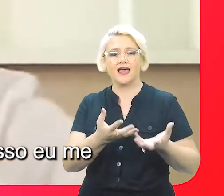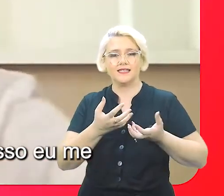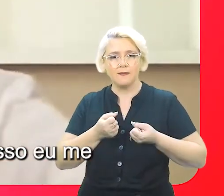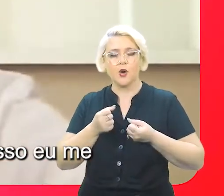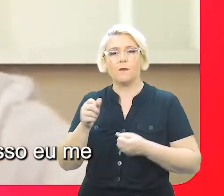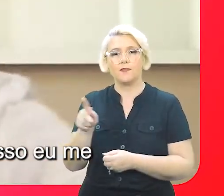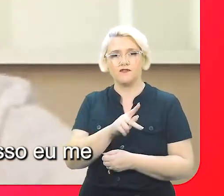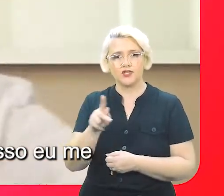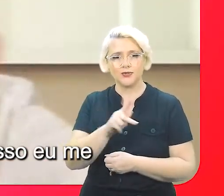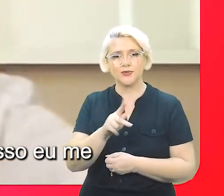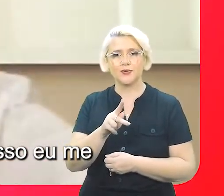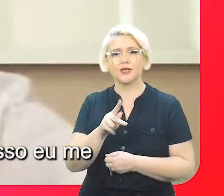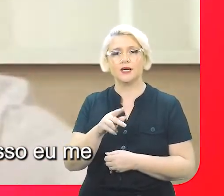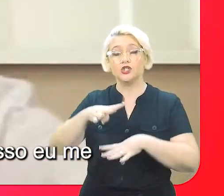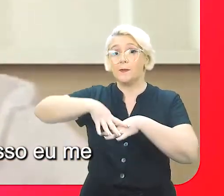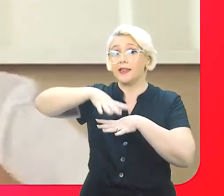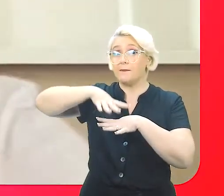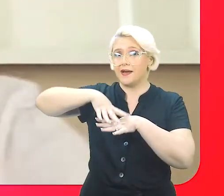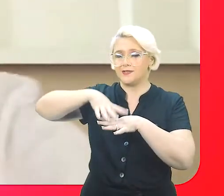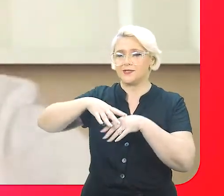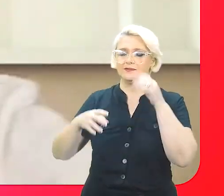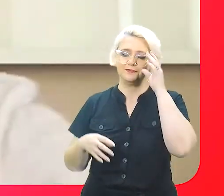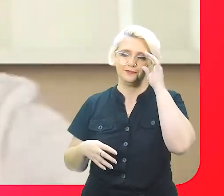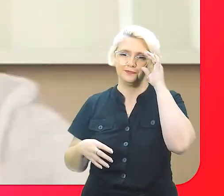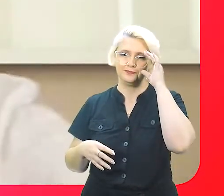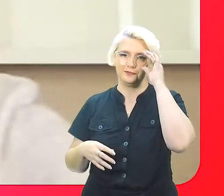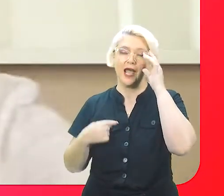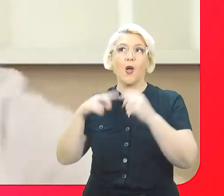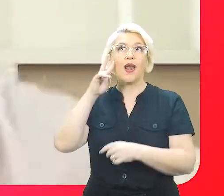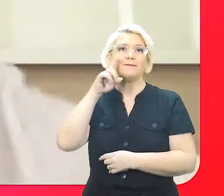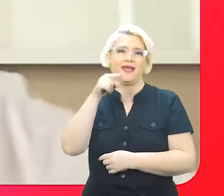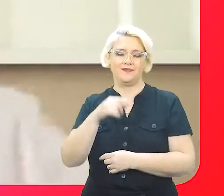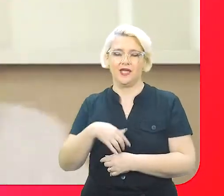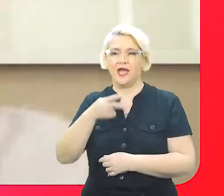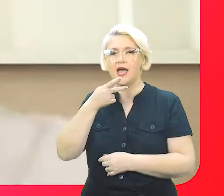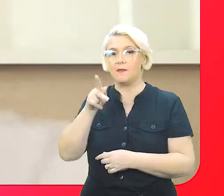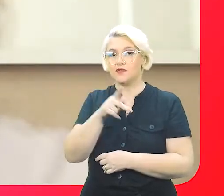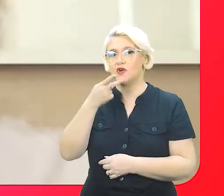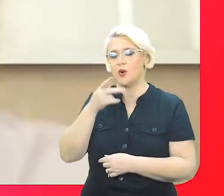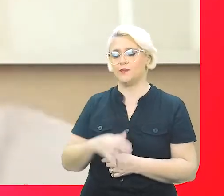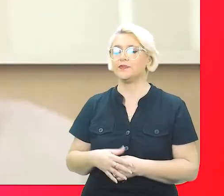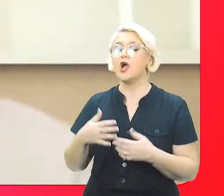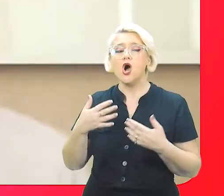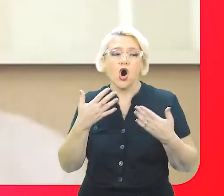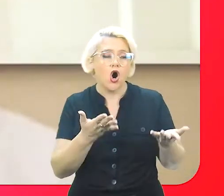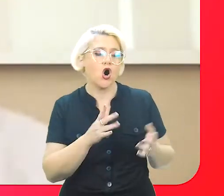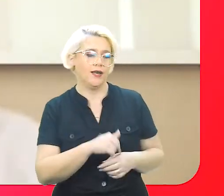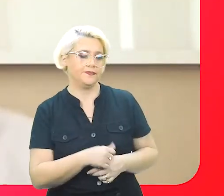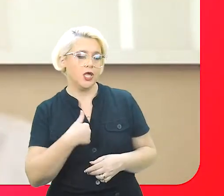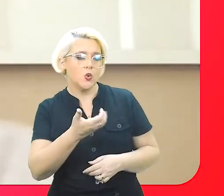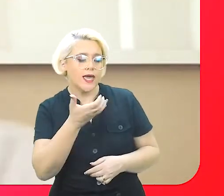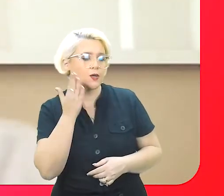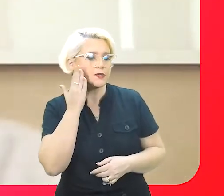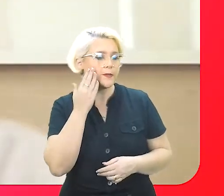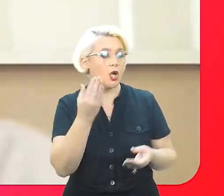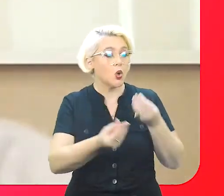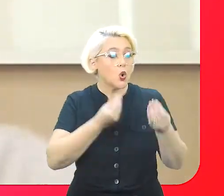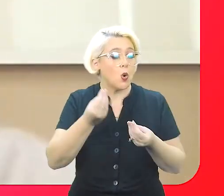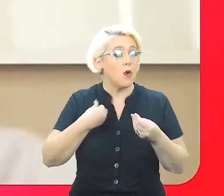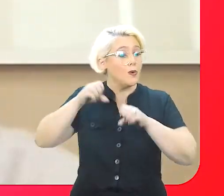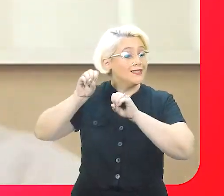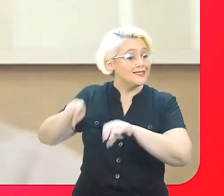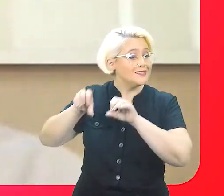uma professora de matemática. Sim. Por isso que eu me lembrei. Dizendo assim, olha, fulana, eu quero saber como é que